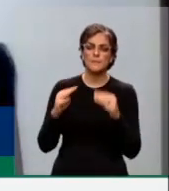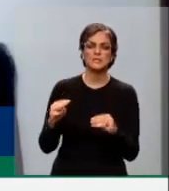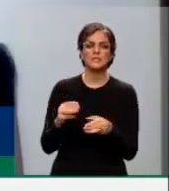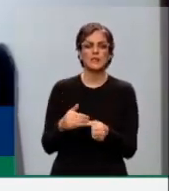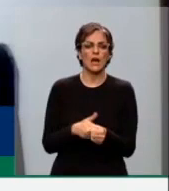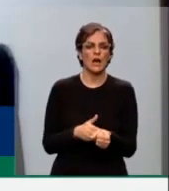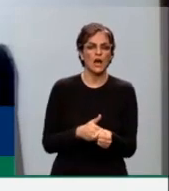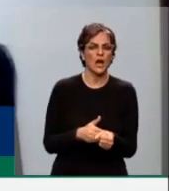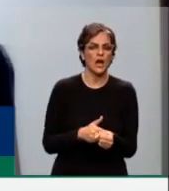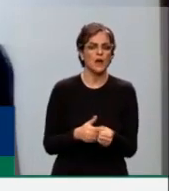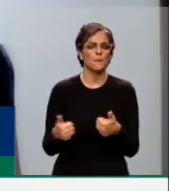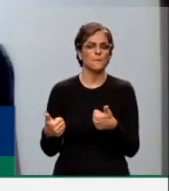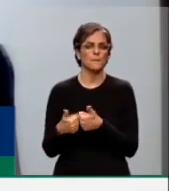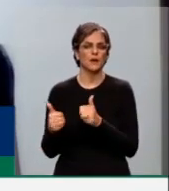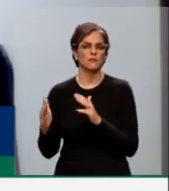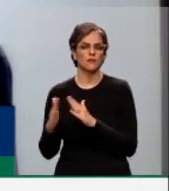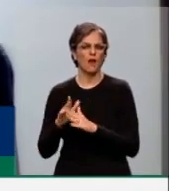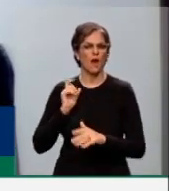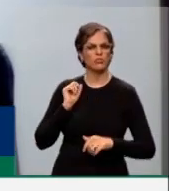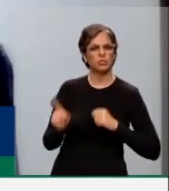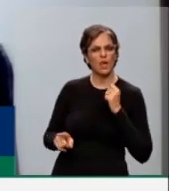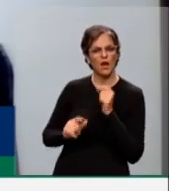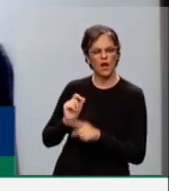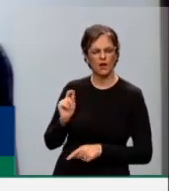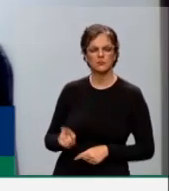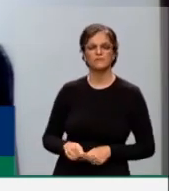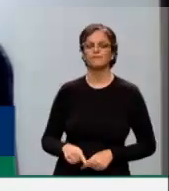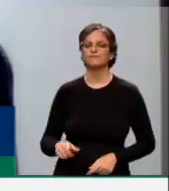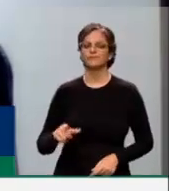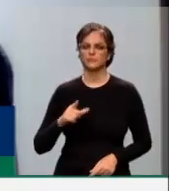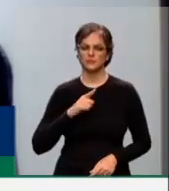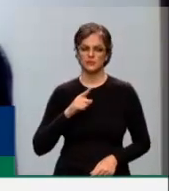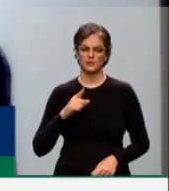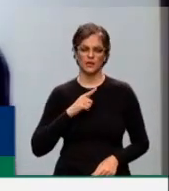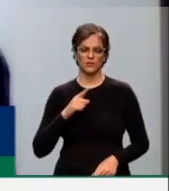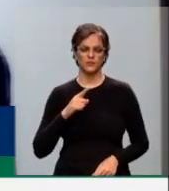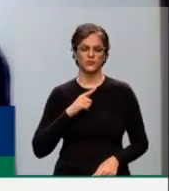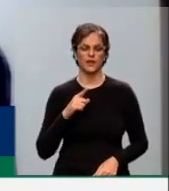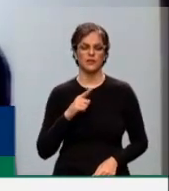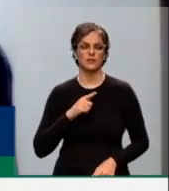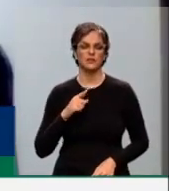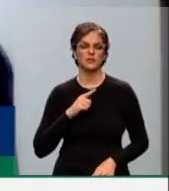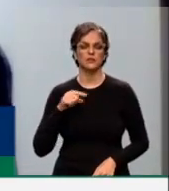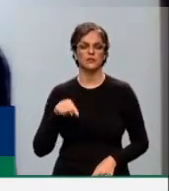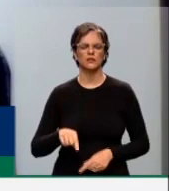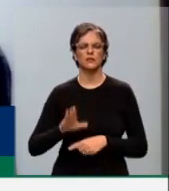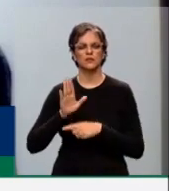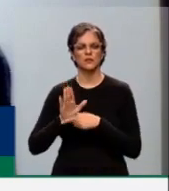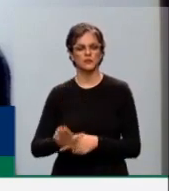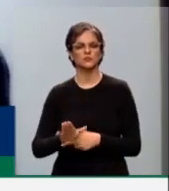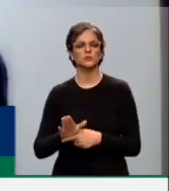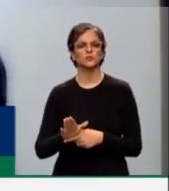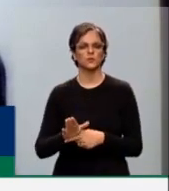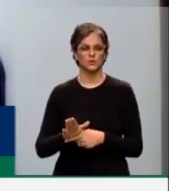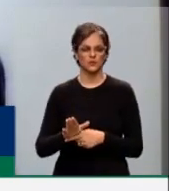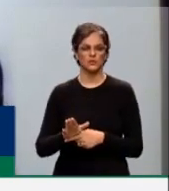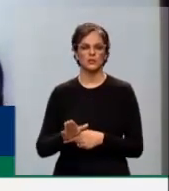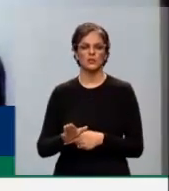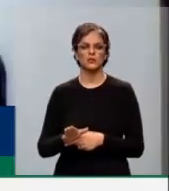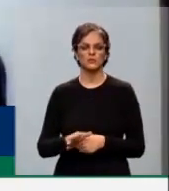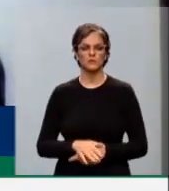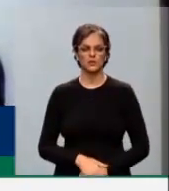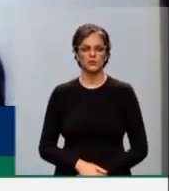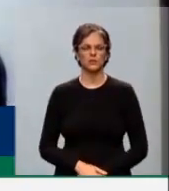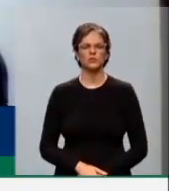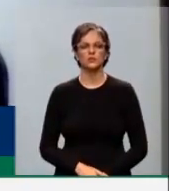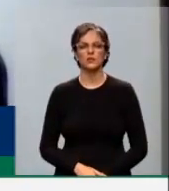uma tática de muitas comunidades. A gente teve também a ajuda e abrigo para algumas dessas mulheres, né? Ou seja, uma